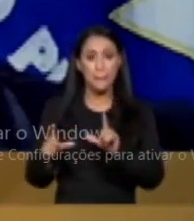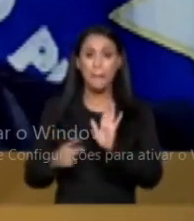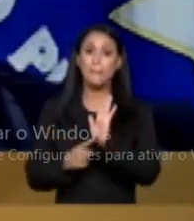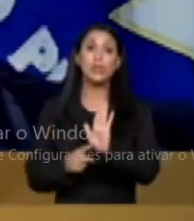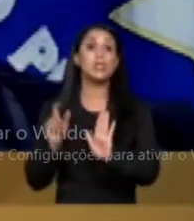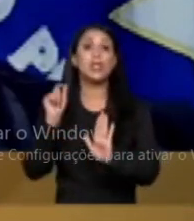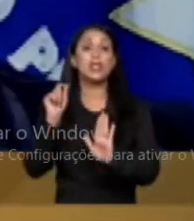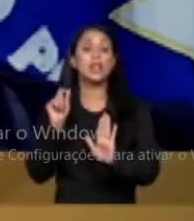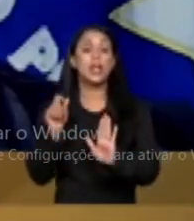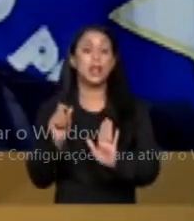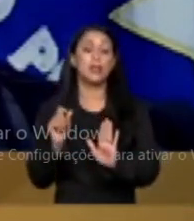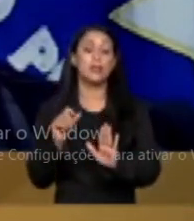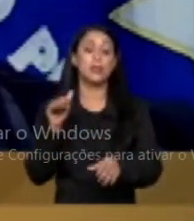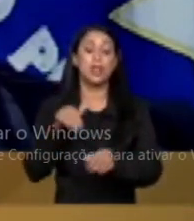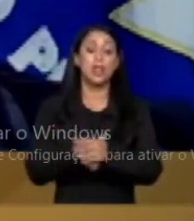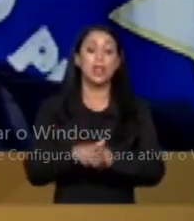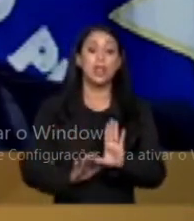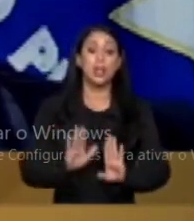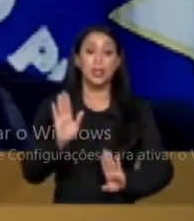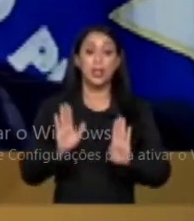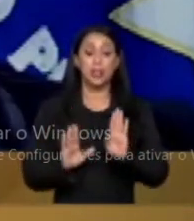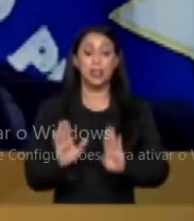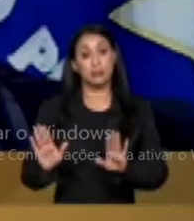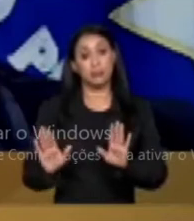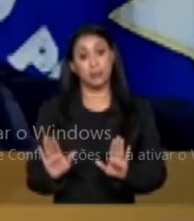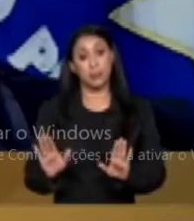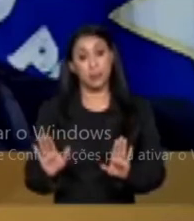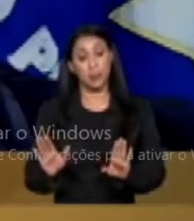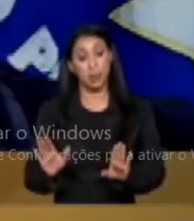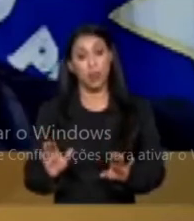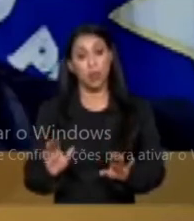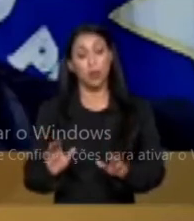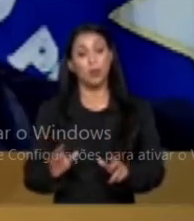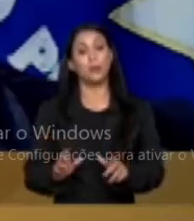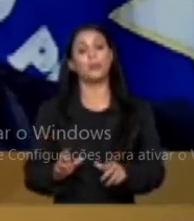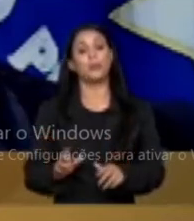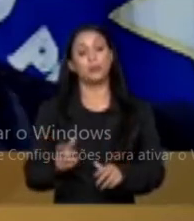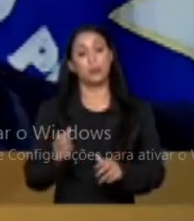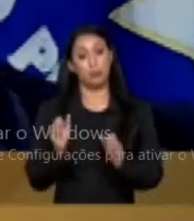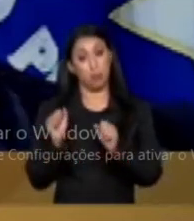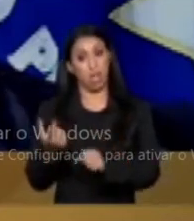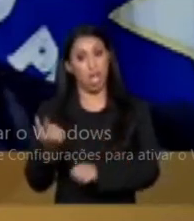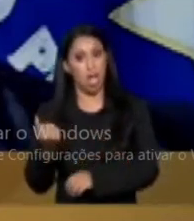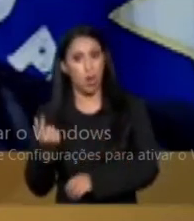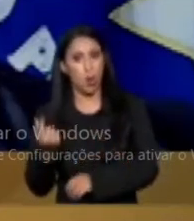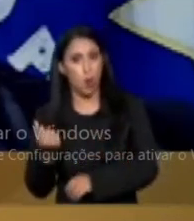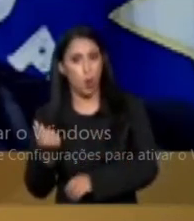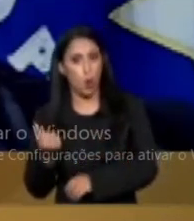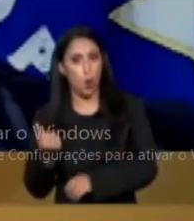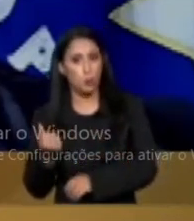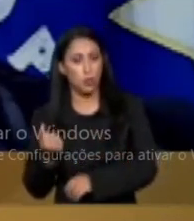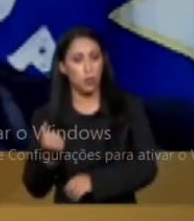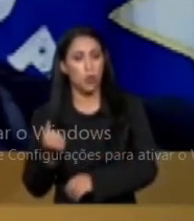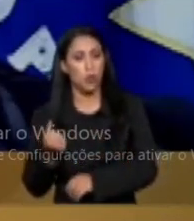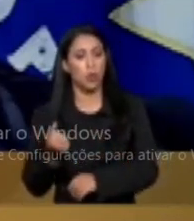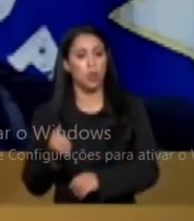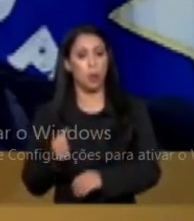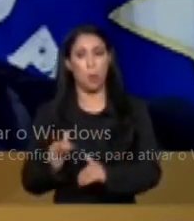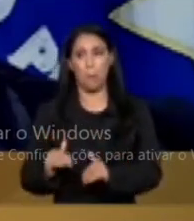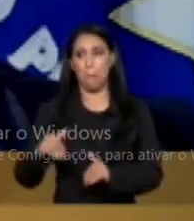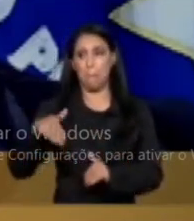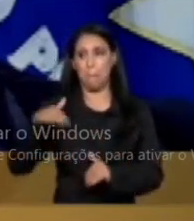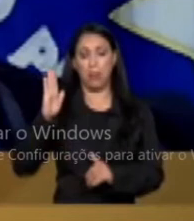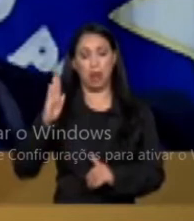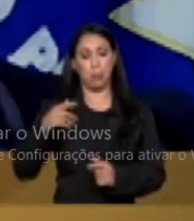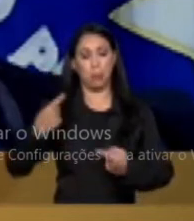os eleitos em razão, muitas vezes, do poder econômico no abuso, assim como